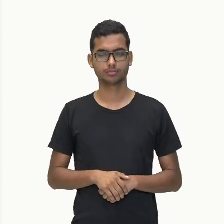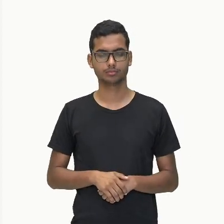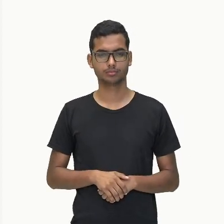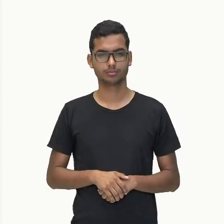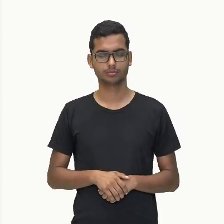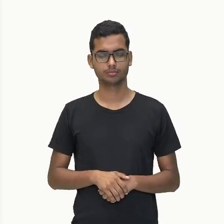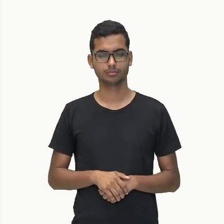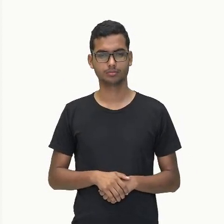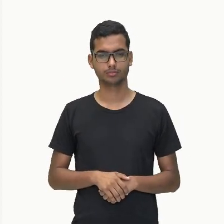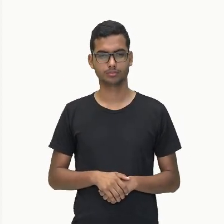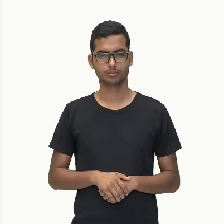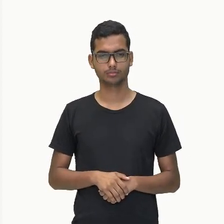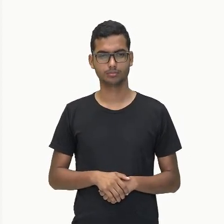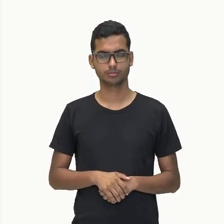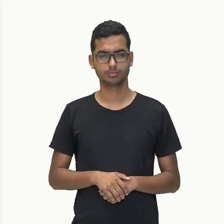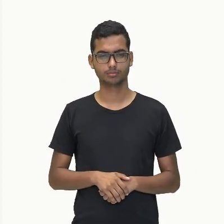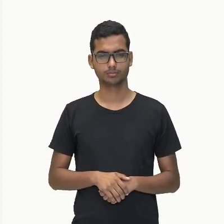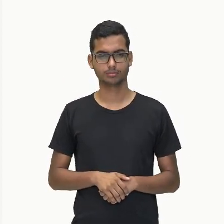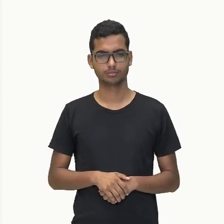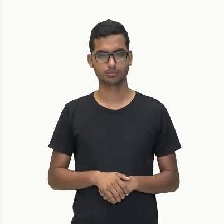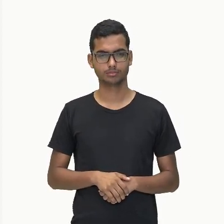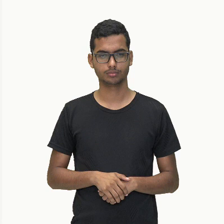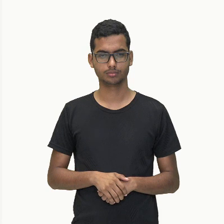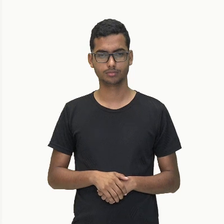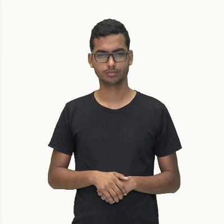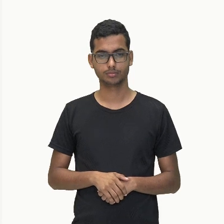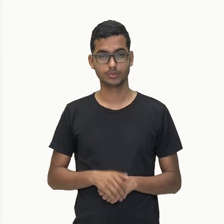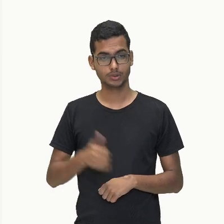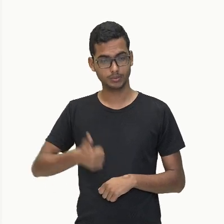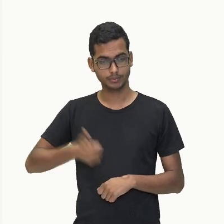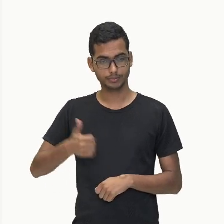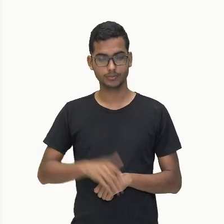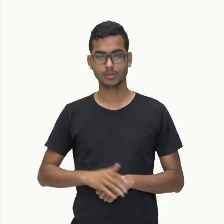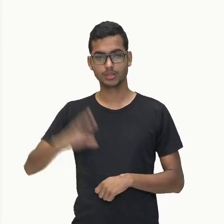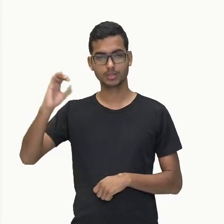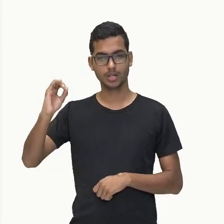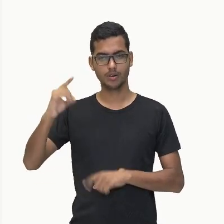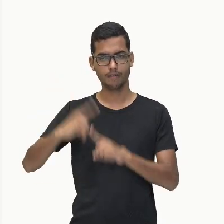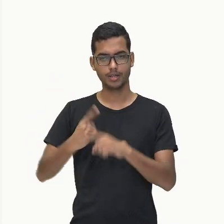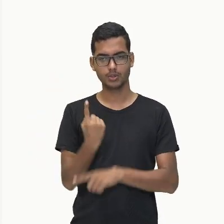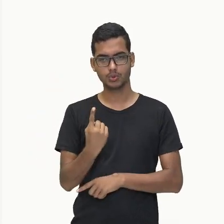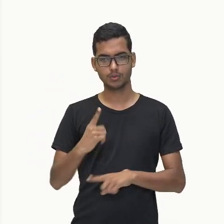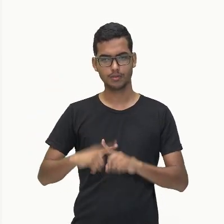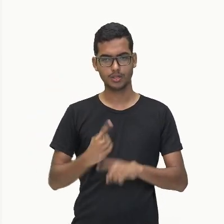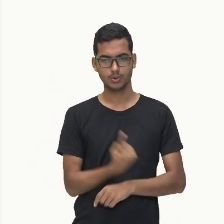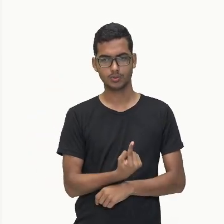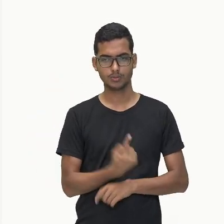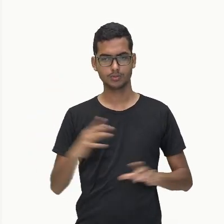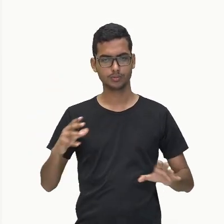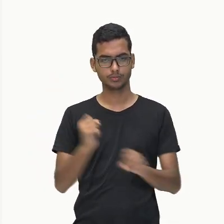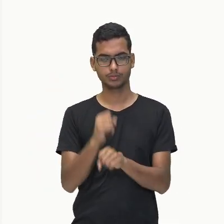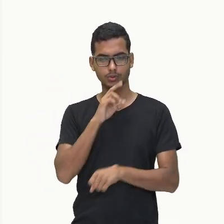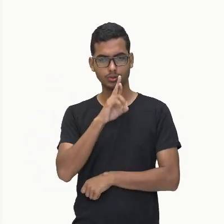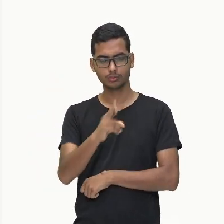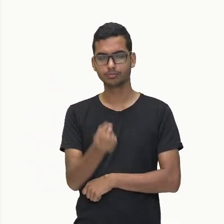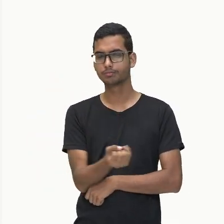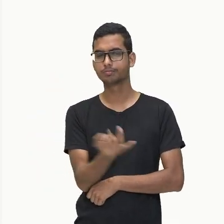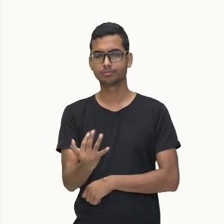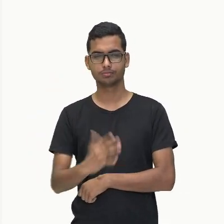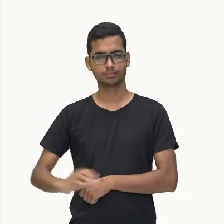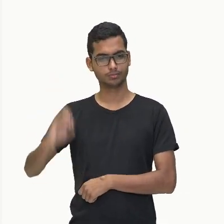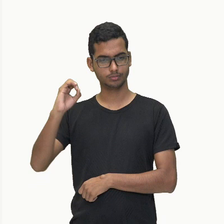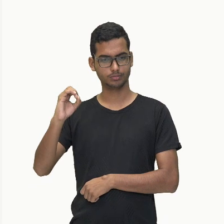Então, nesse sentido, primeiro, ó, 0 vezes 1 vezes 1, esse resultado aqui vai ser 0.